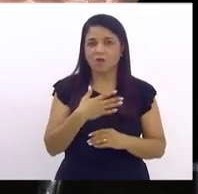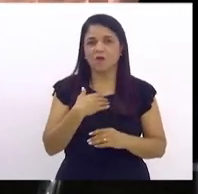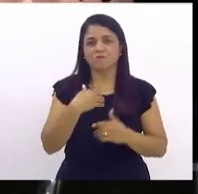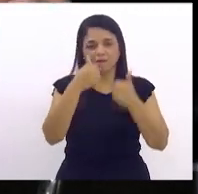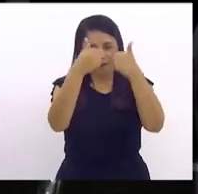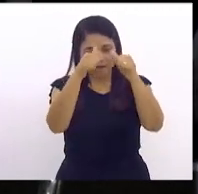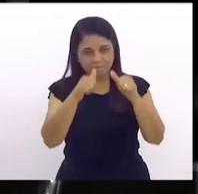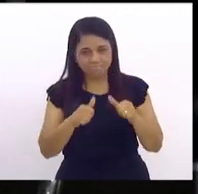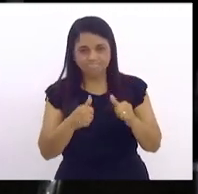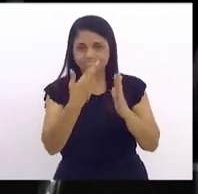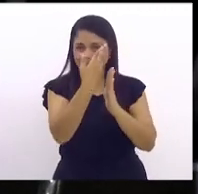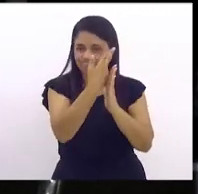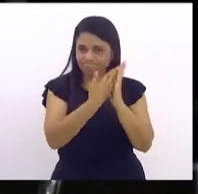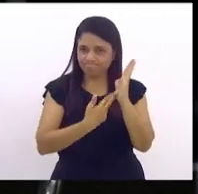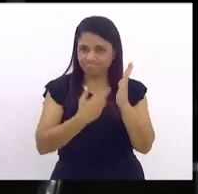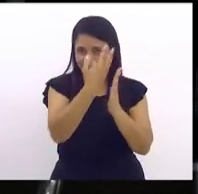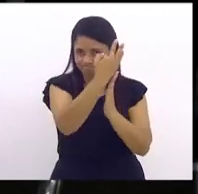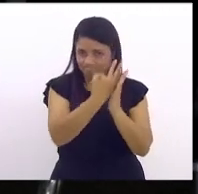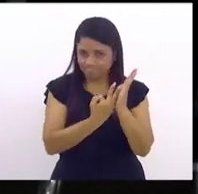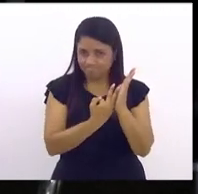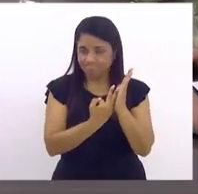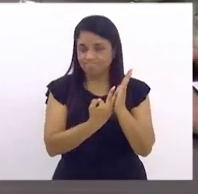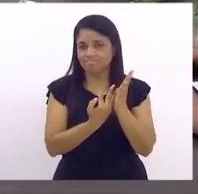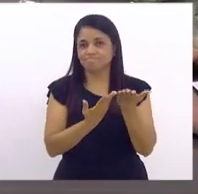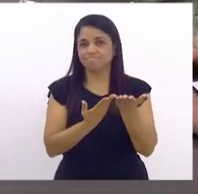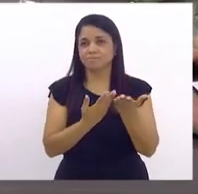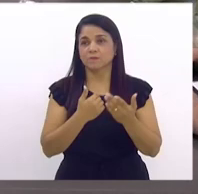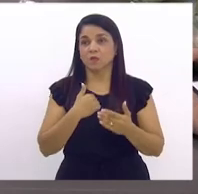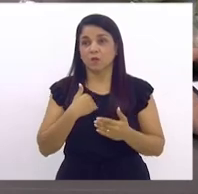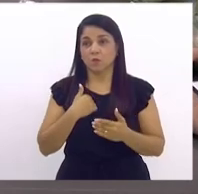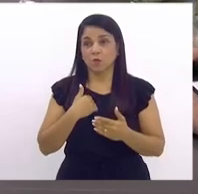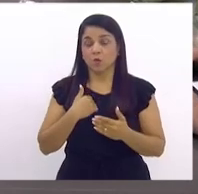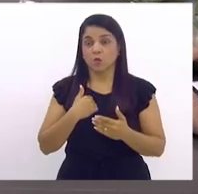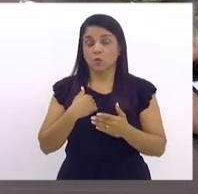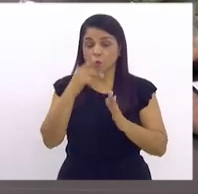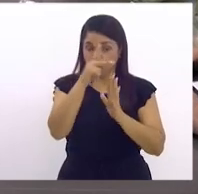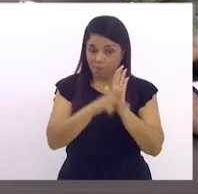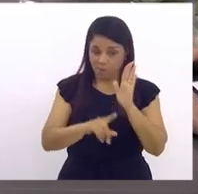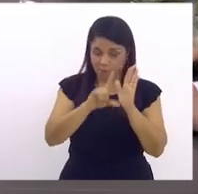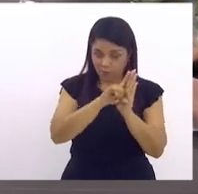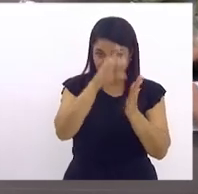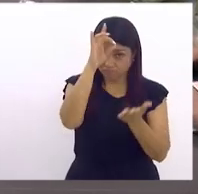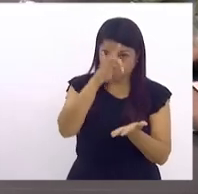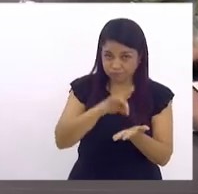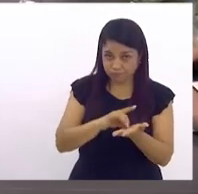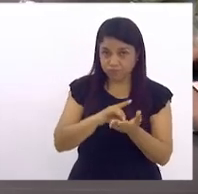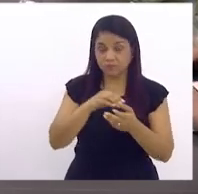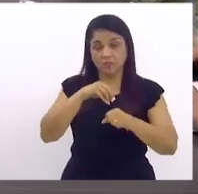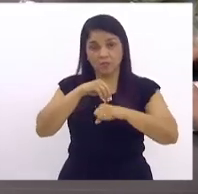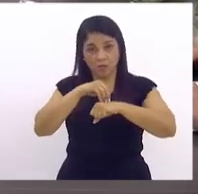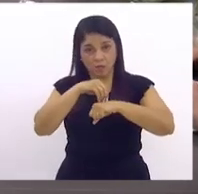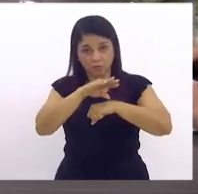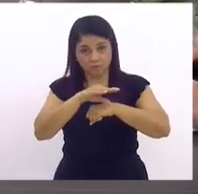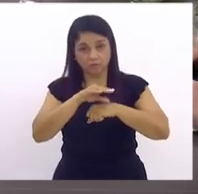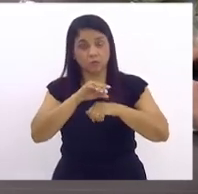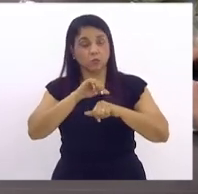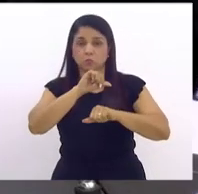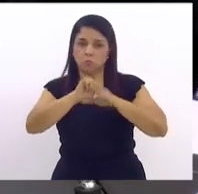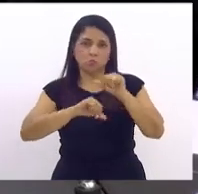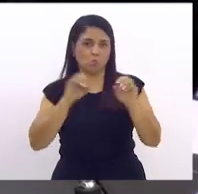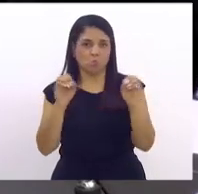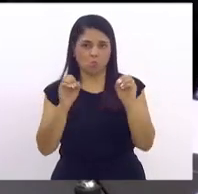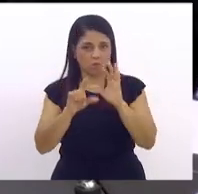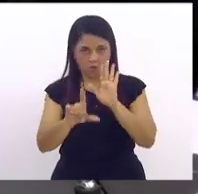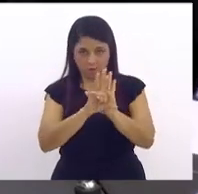redação. Na verdade, no meu parecer original, que mantém como autorizativo e não transforma em legislativo,